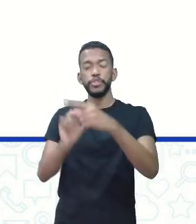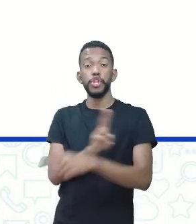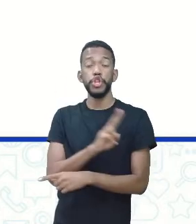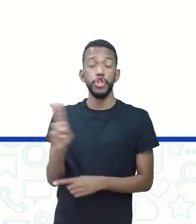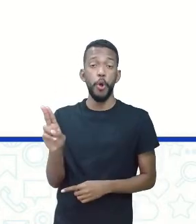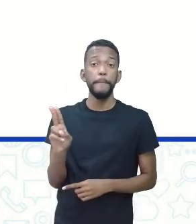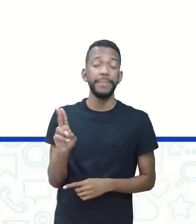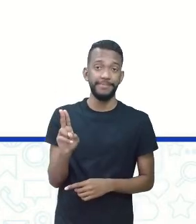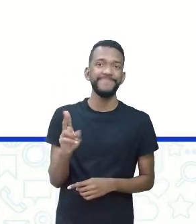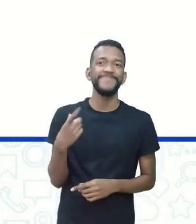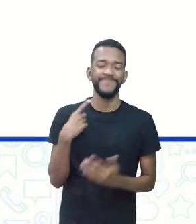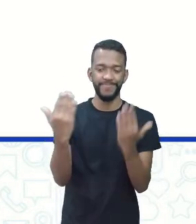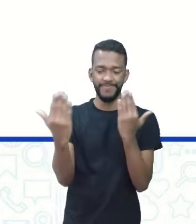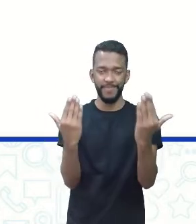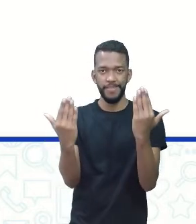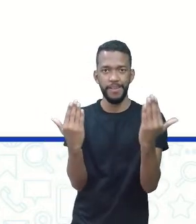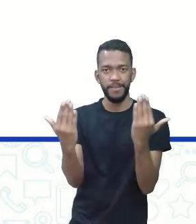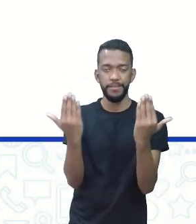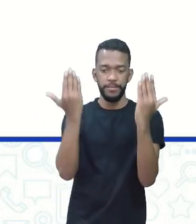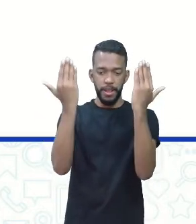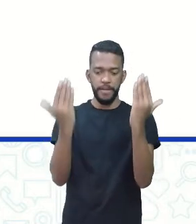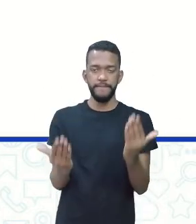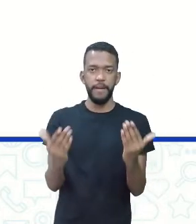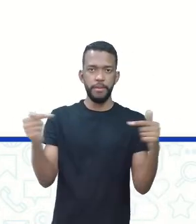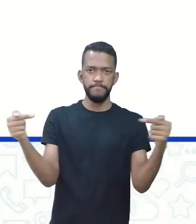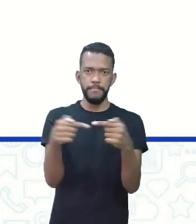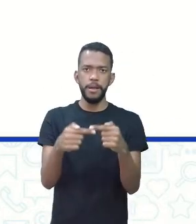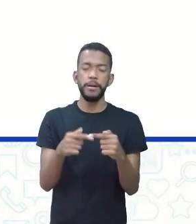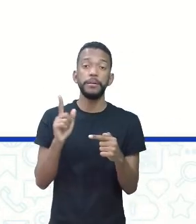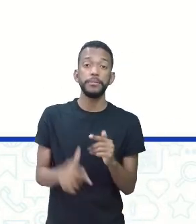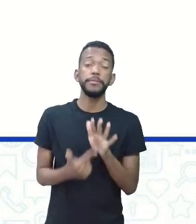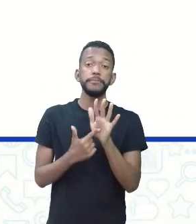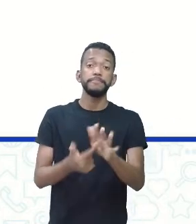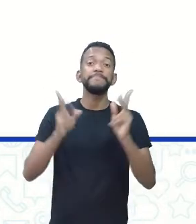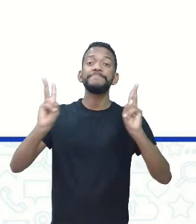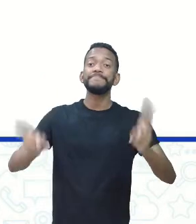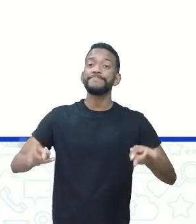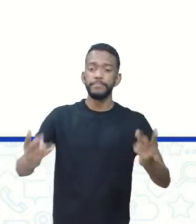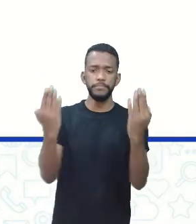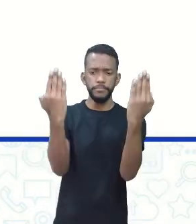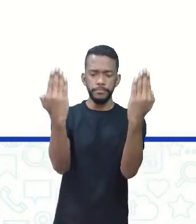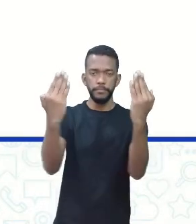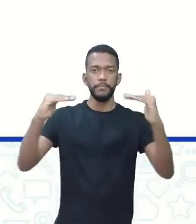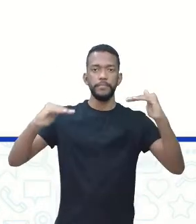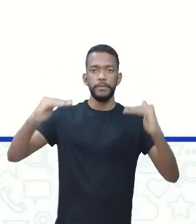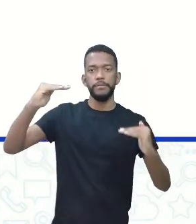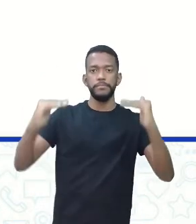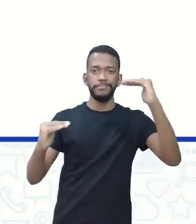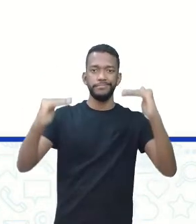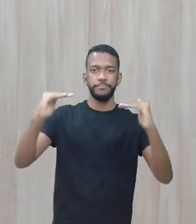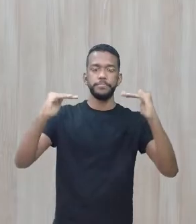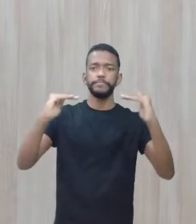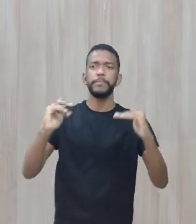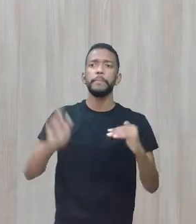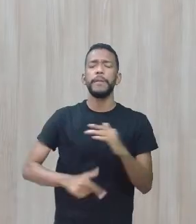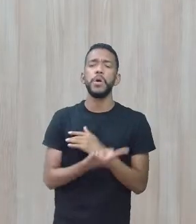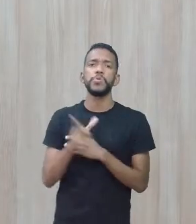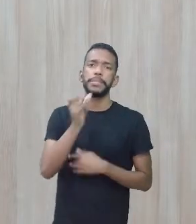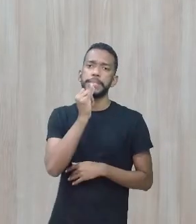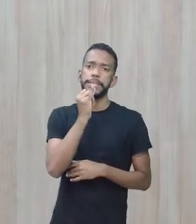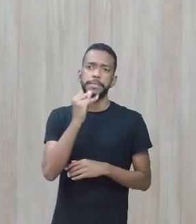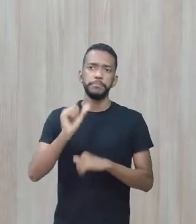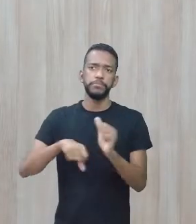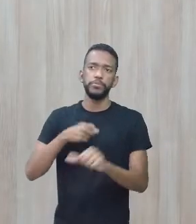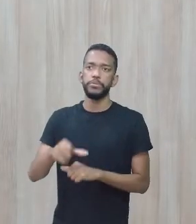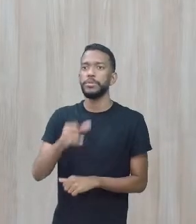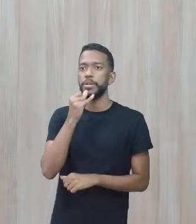essa ideia de fração equivalente é representar a mesma quantidade utilizando outras frações. Então, aqui eu